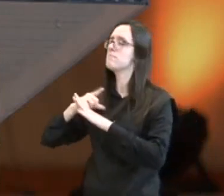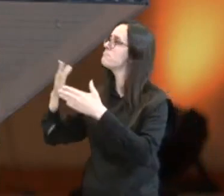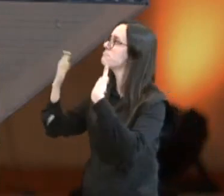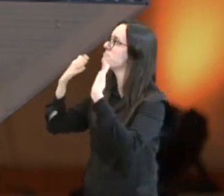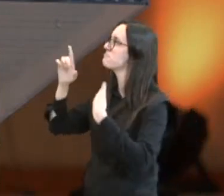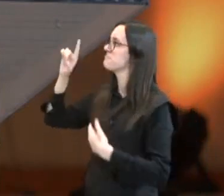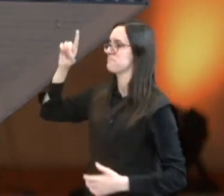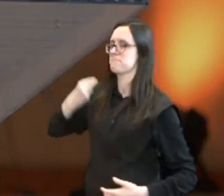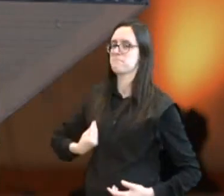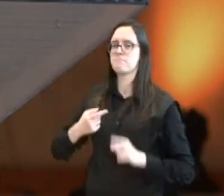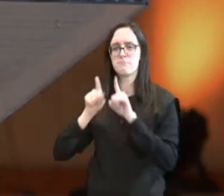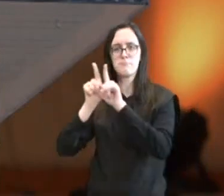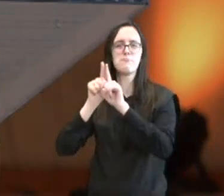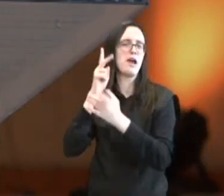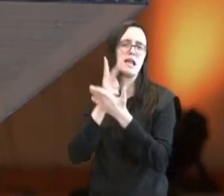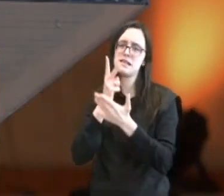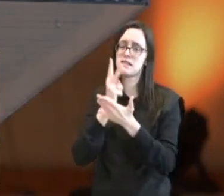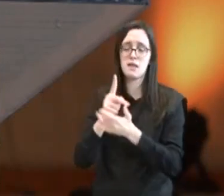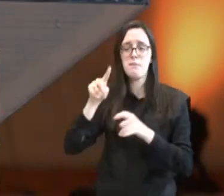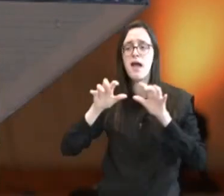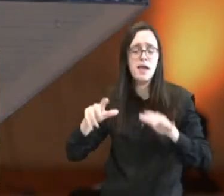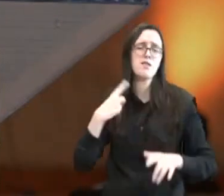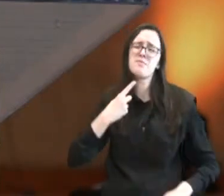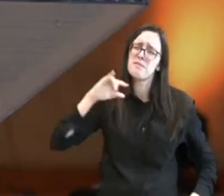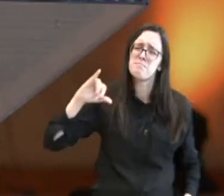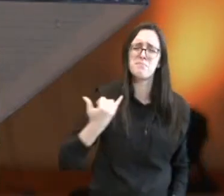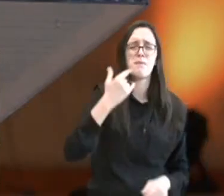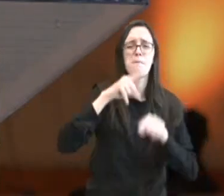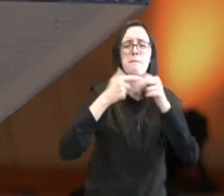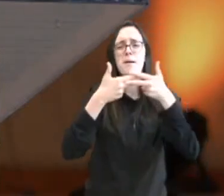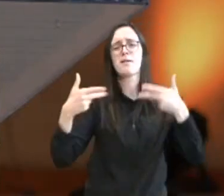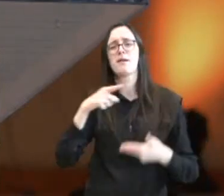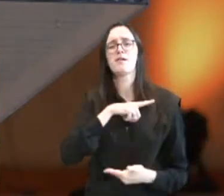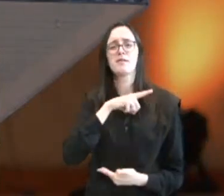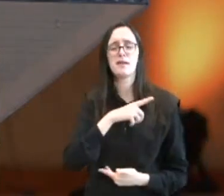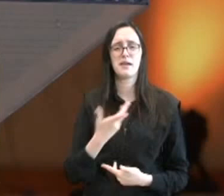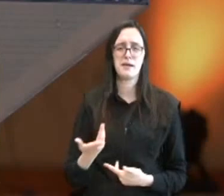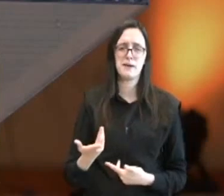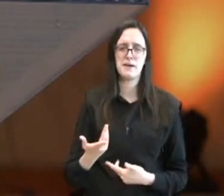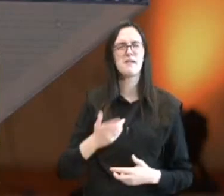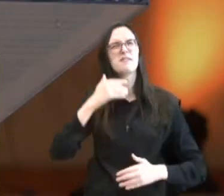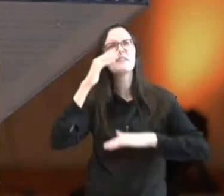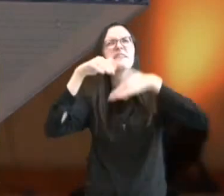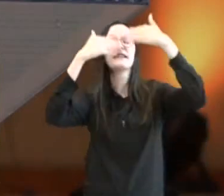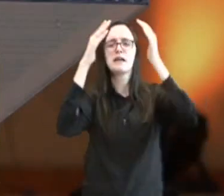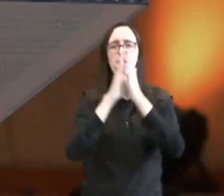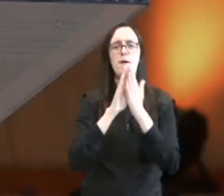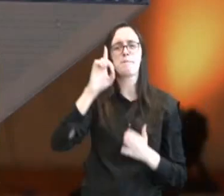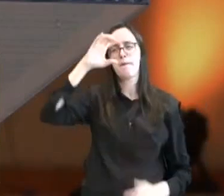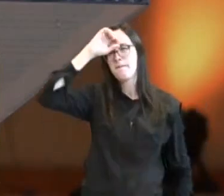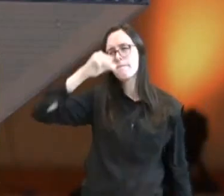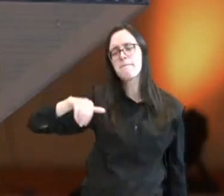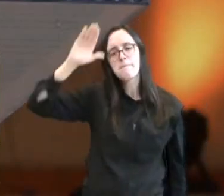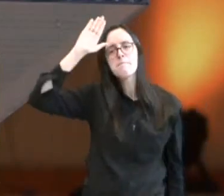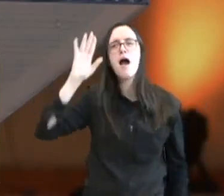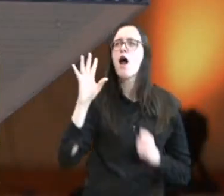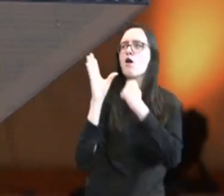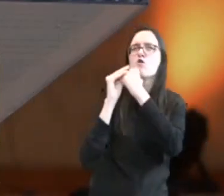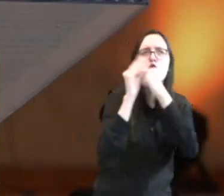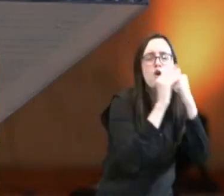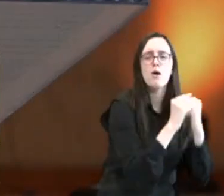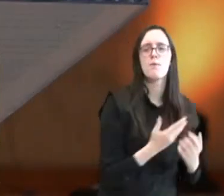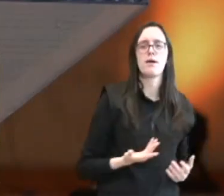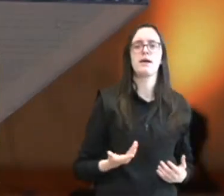Vamos aproveitar isso, irmãos, o farto material que nós temos, crescer na palavra, crescer no